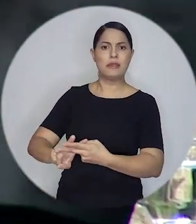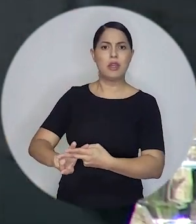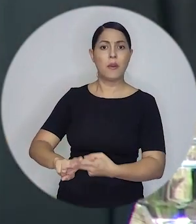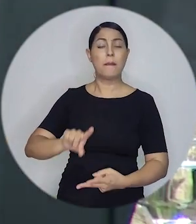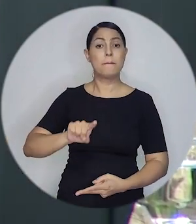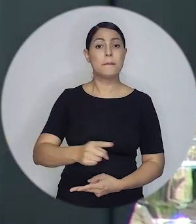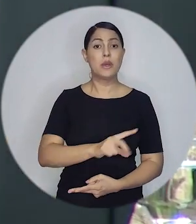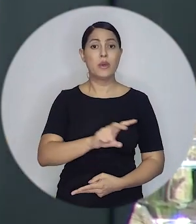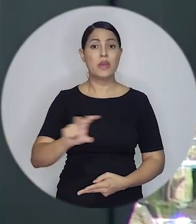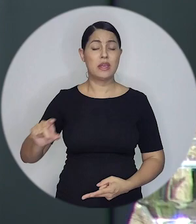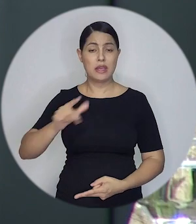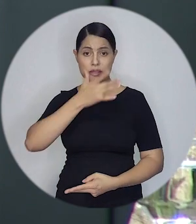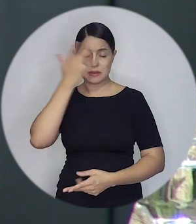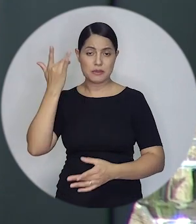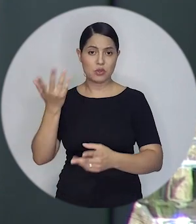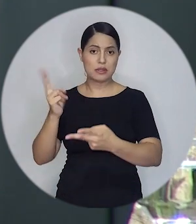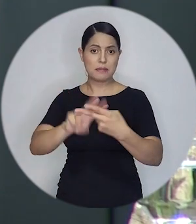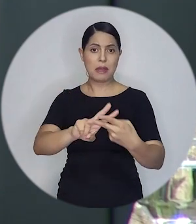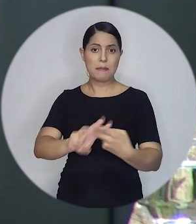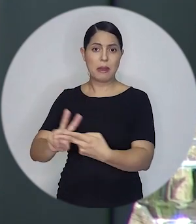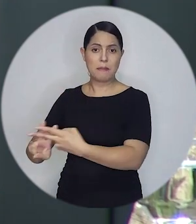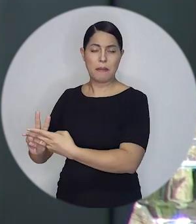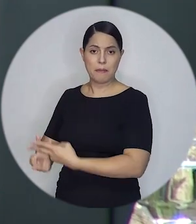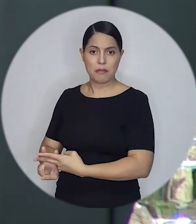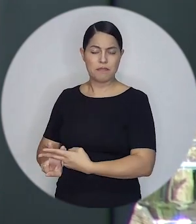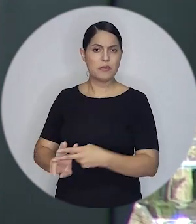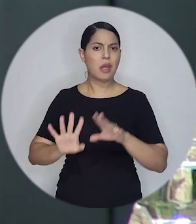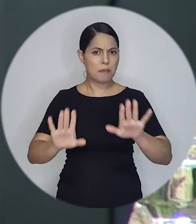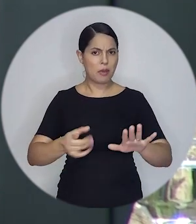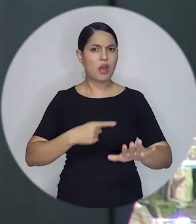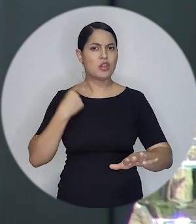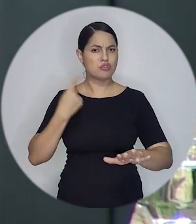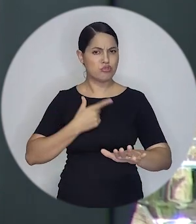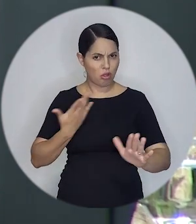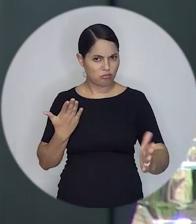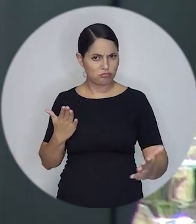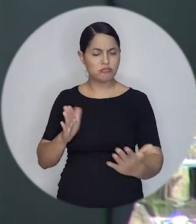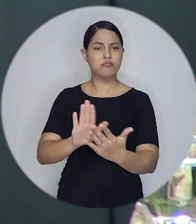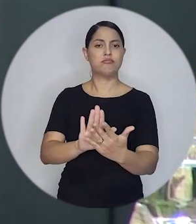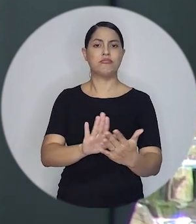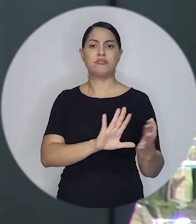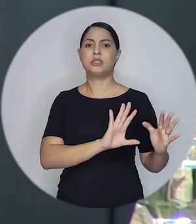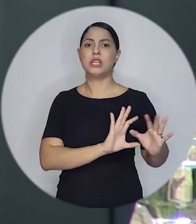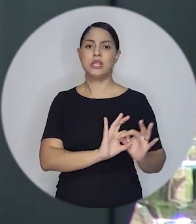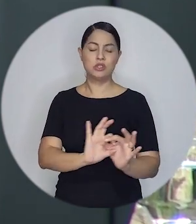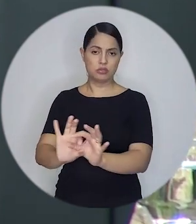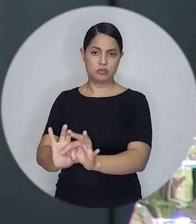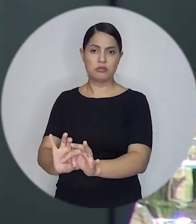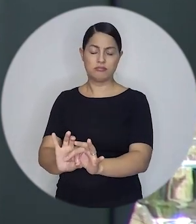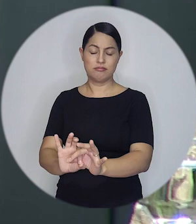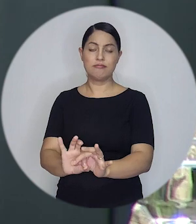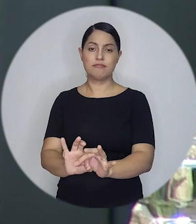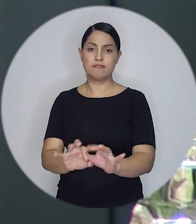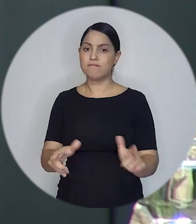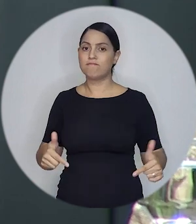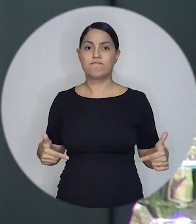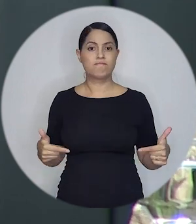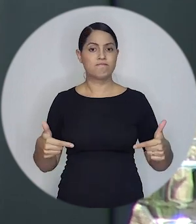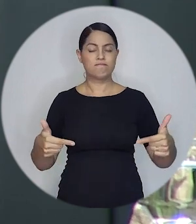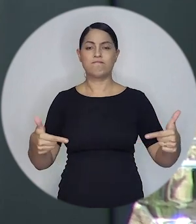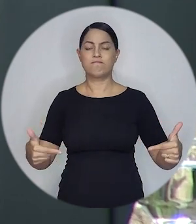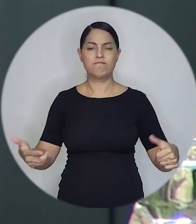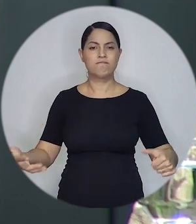presas. E as dificuldades que todos nós enfrentamos a partir deste fatídico dia